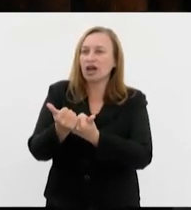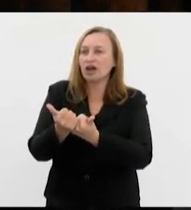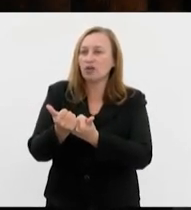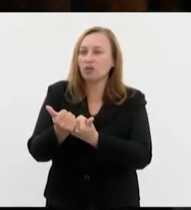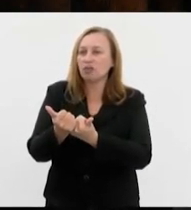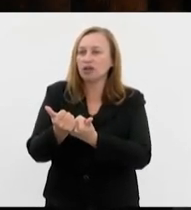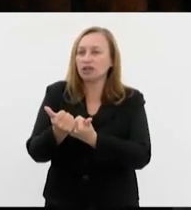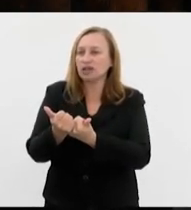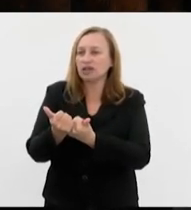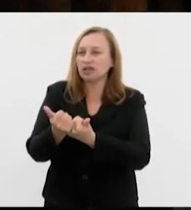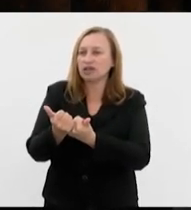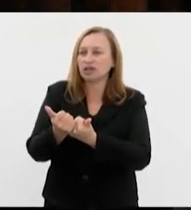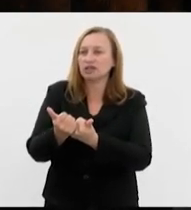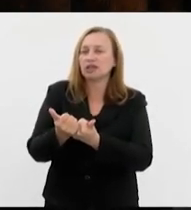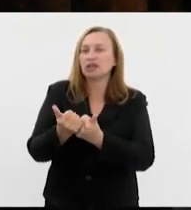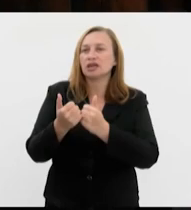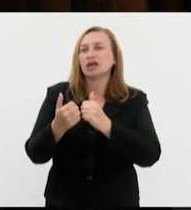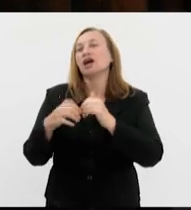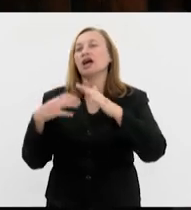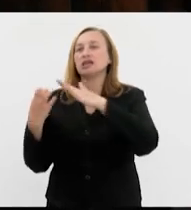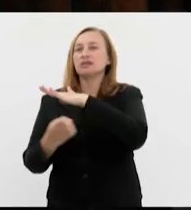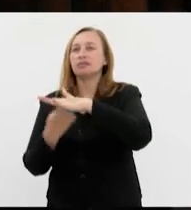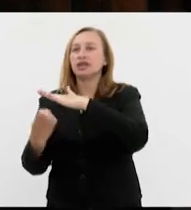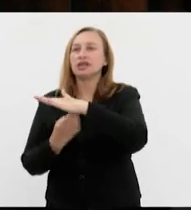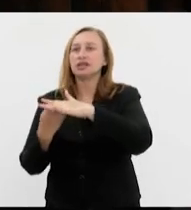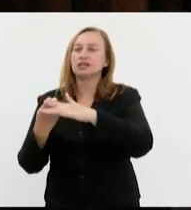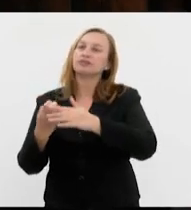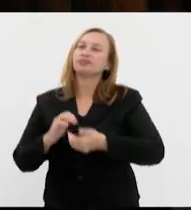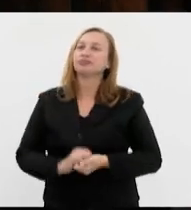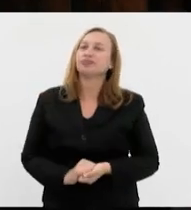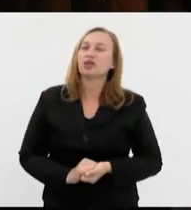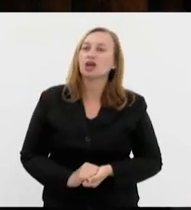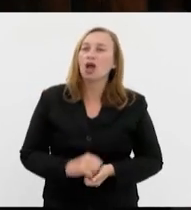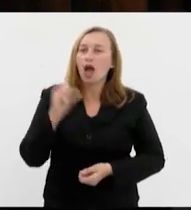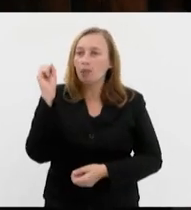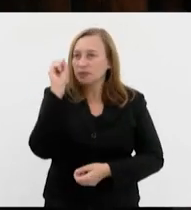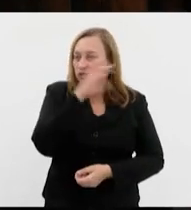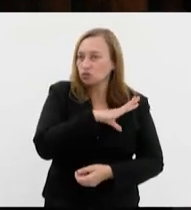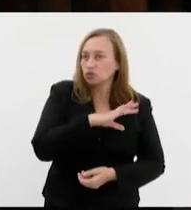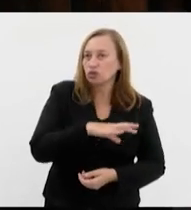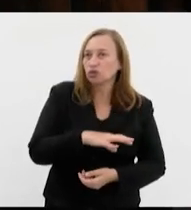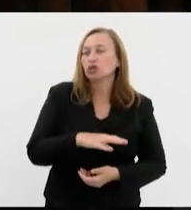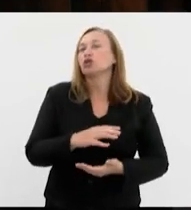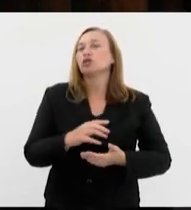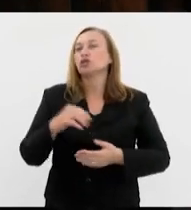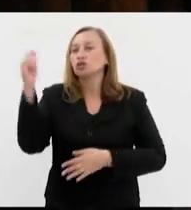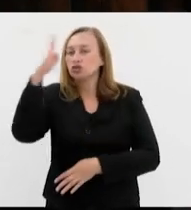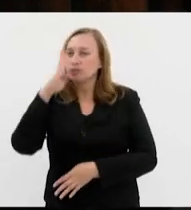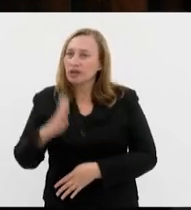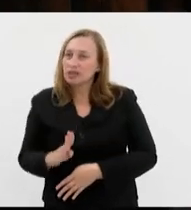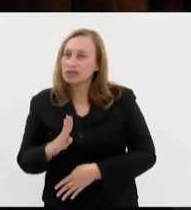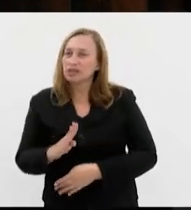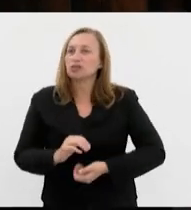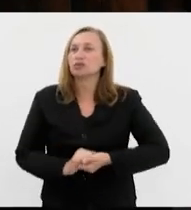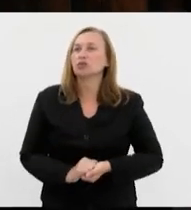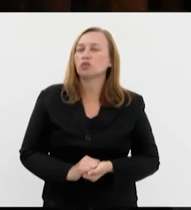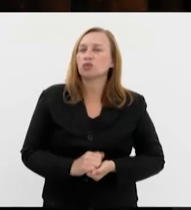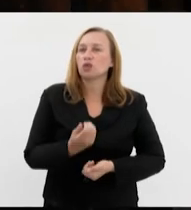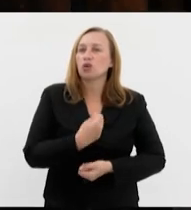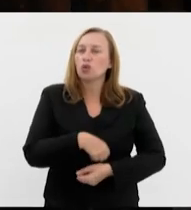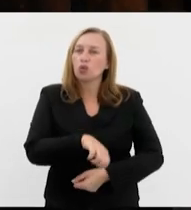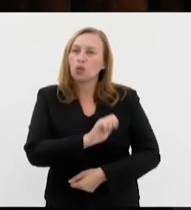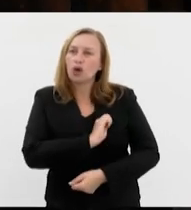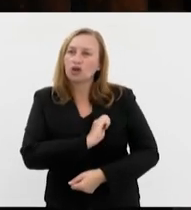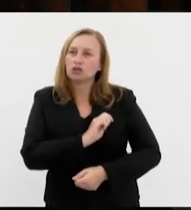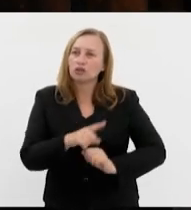seu plano de descarbonização. É um absurdo que no Brasil não só não tenham, como usufruam de benefícios fiscais